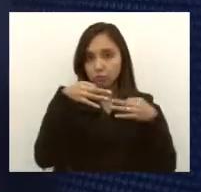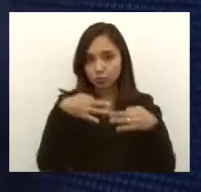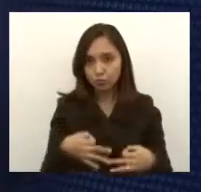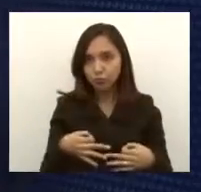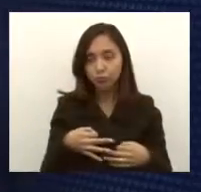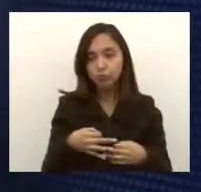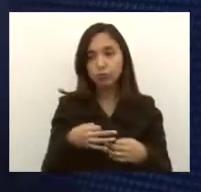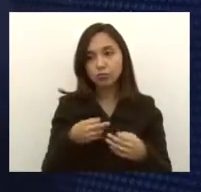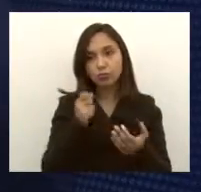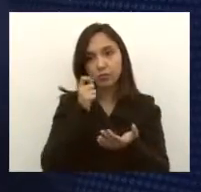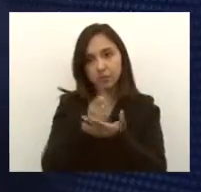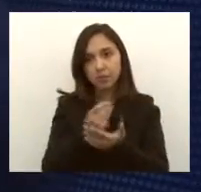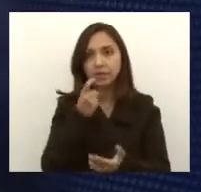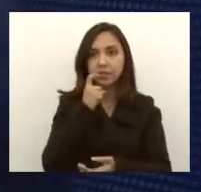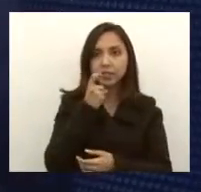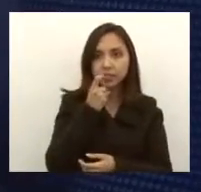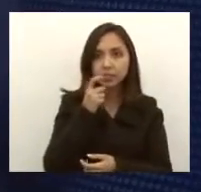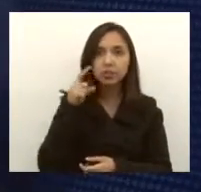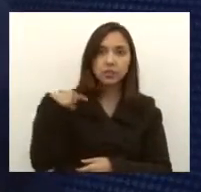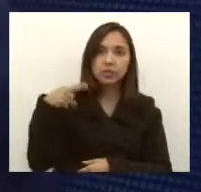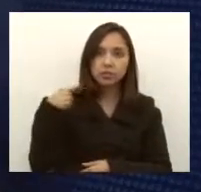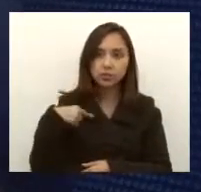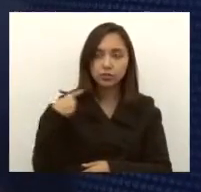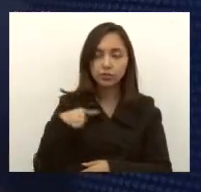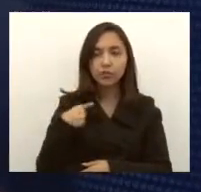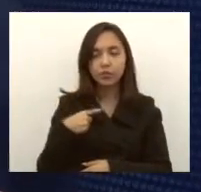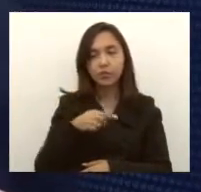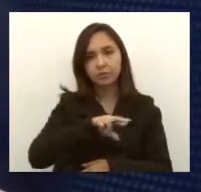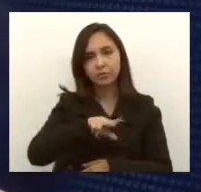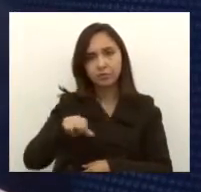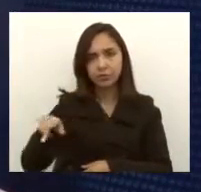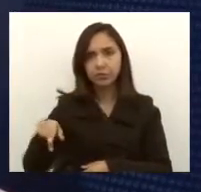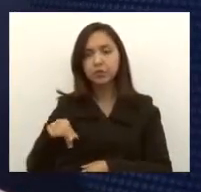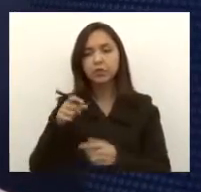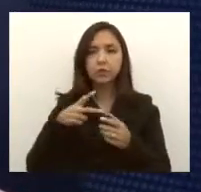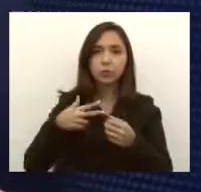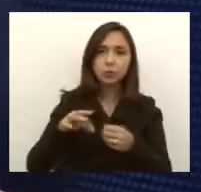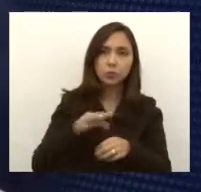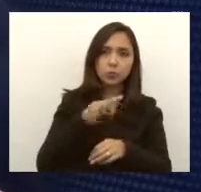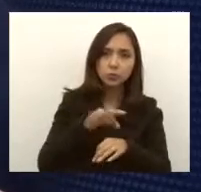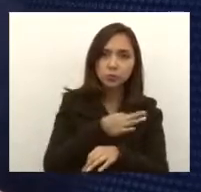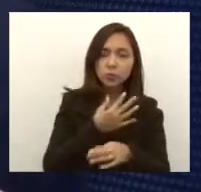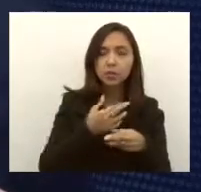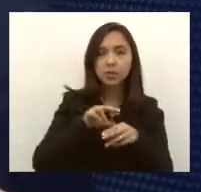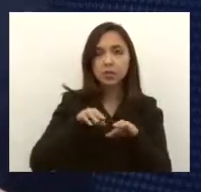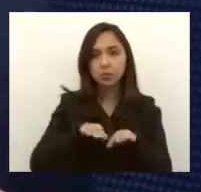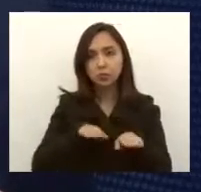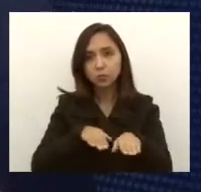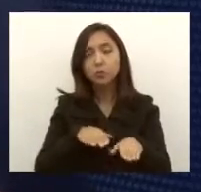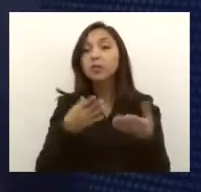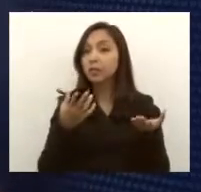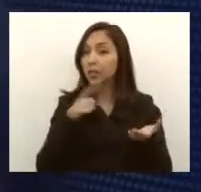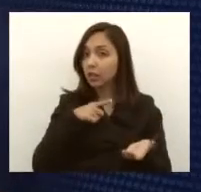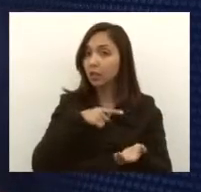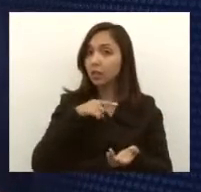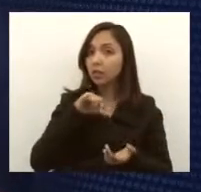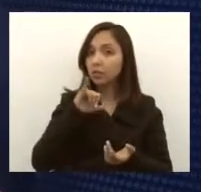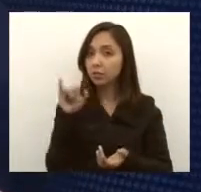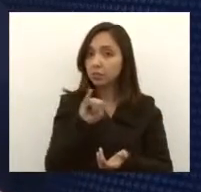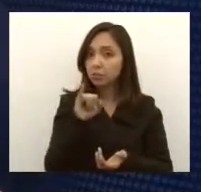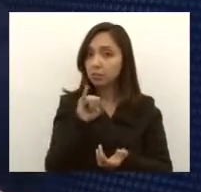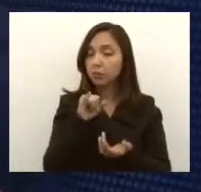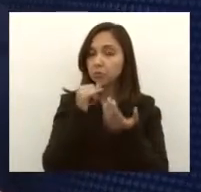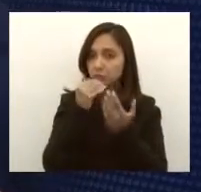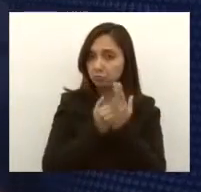tá, para o cirurgião dentista, para o advogado e para diversos, por exemplo, a costureira também, se tem um imposto mais justo, com